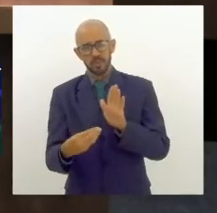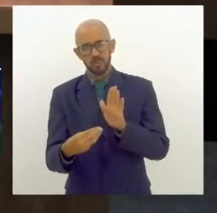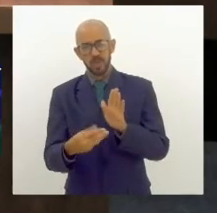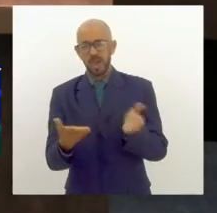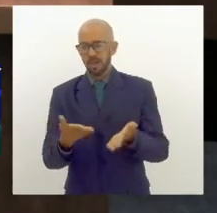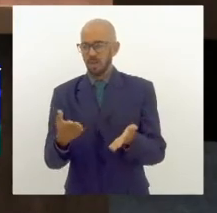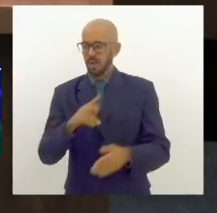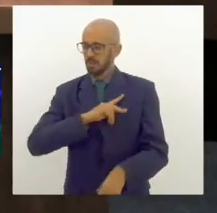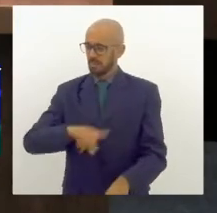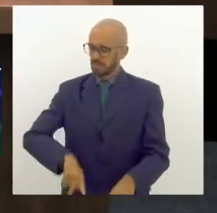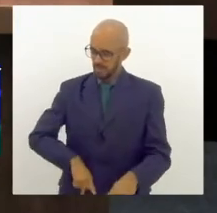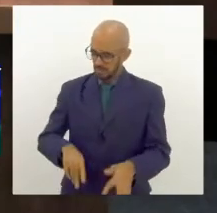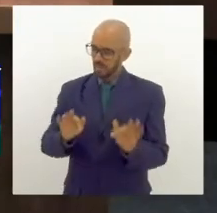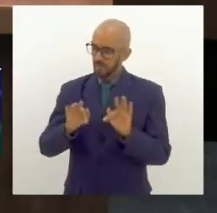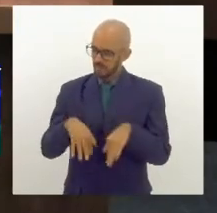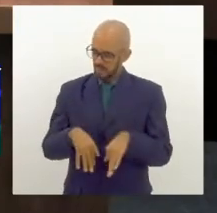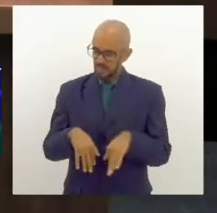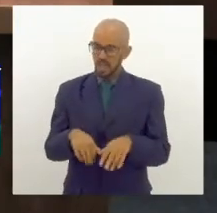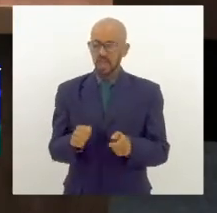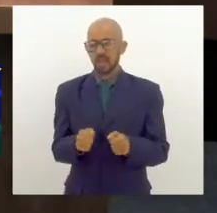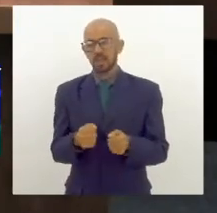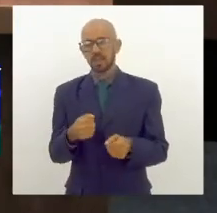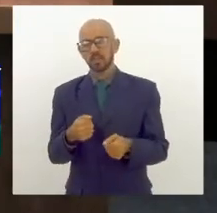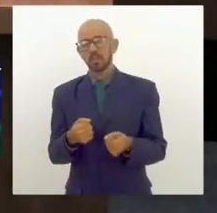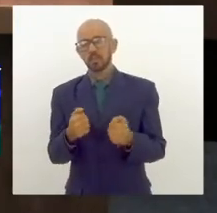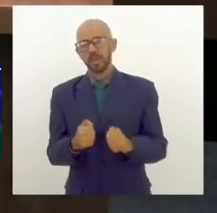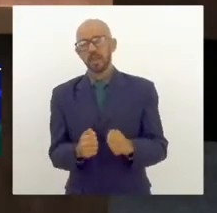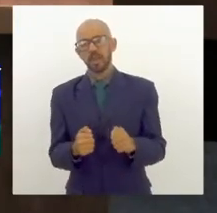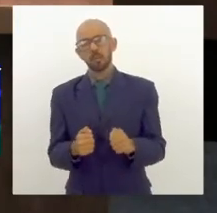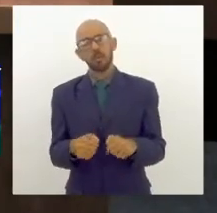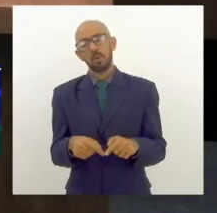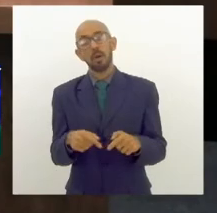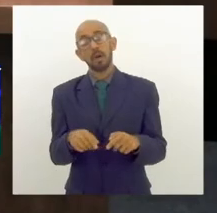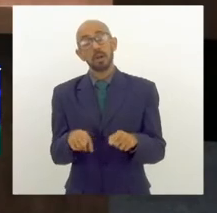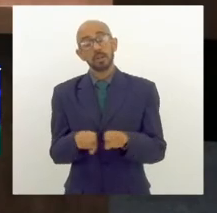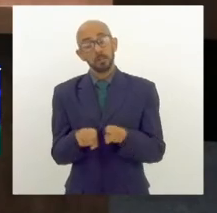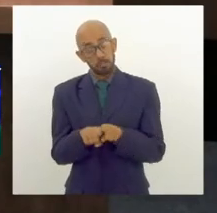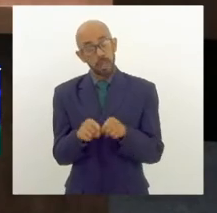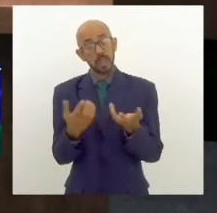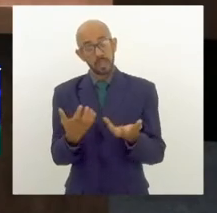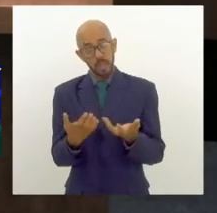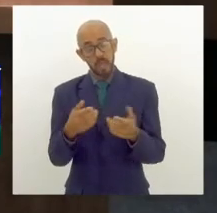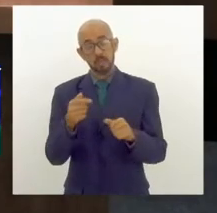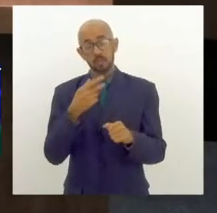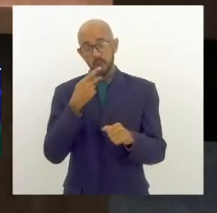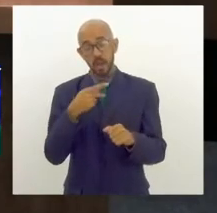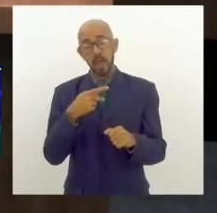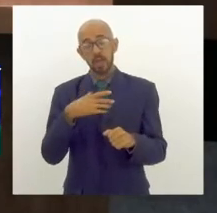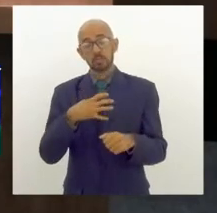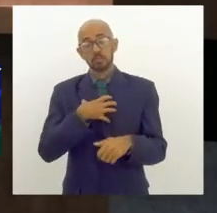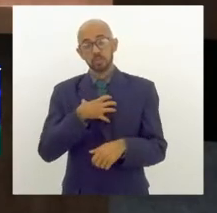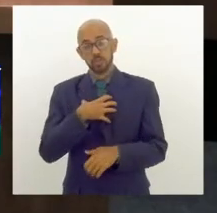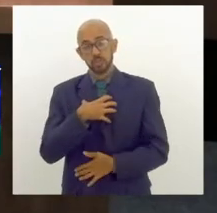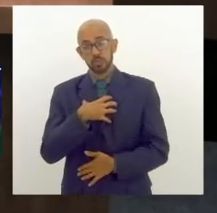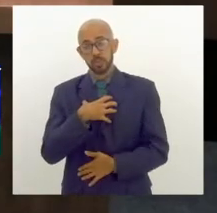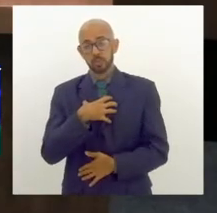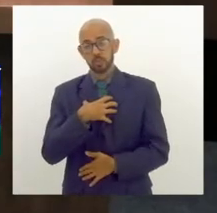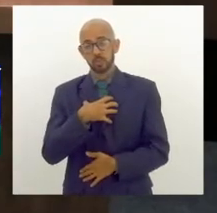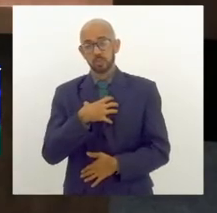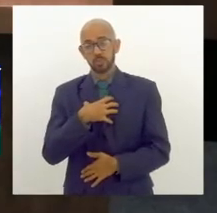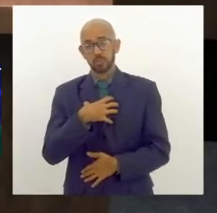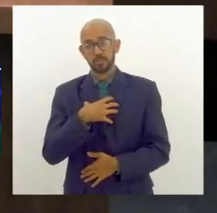agora, finalizando mesmo, não poderia deixar de estabelecer aqui a minha solidariedade